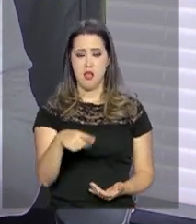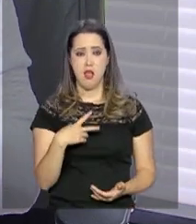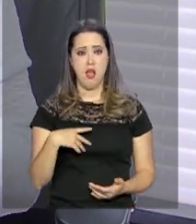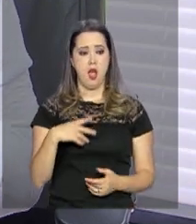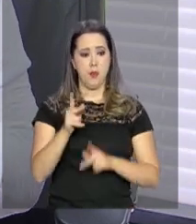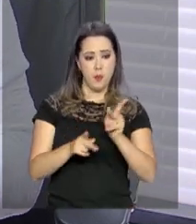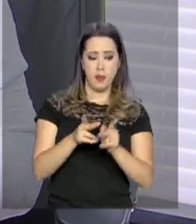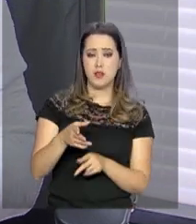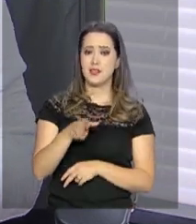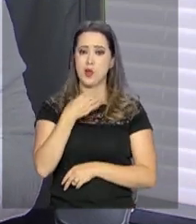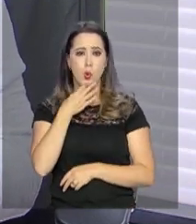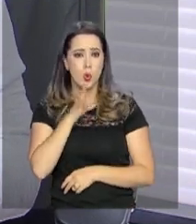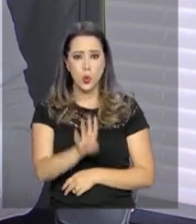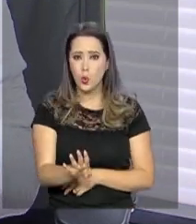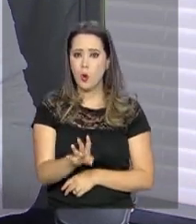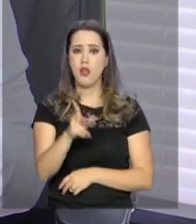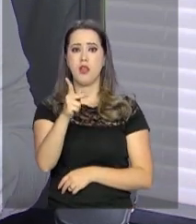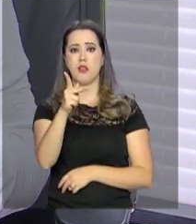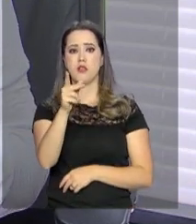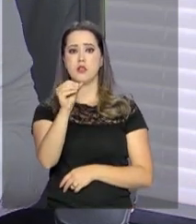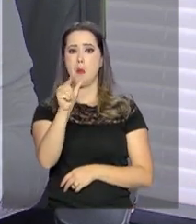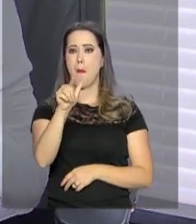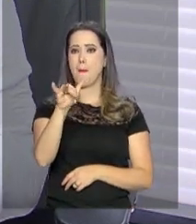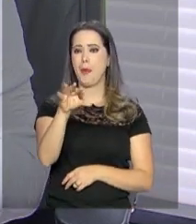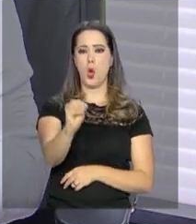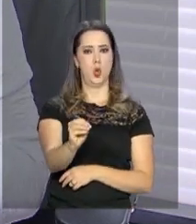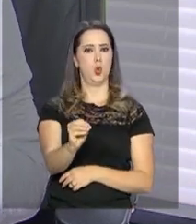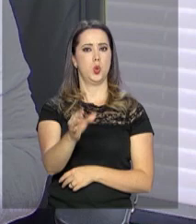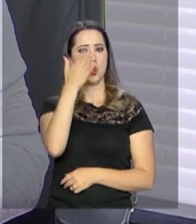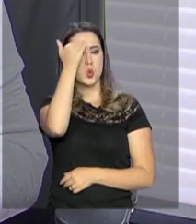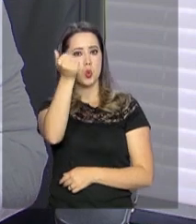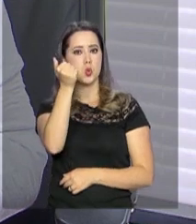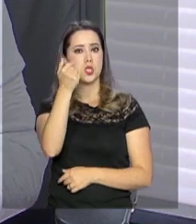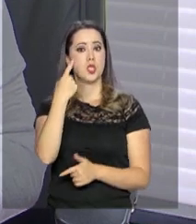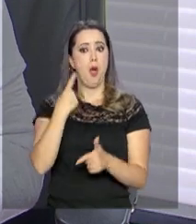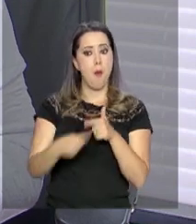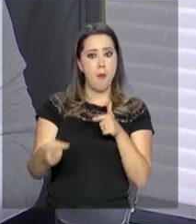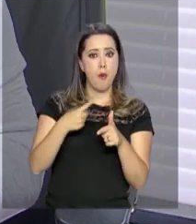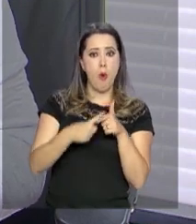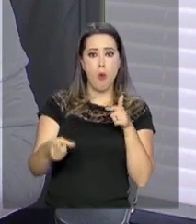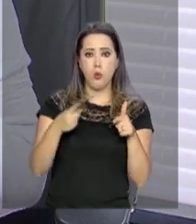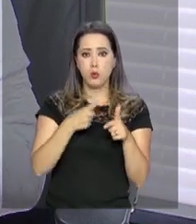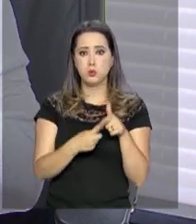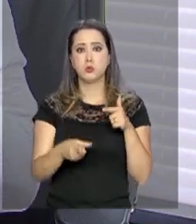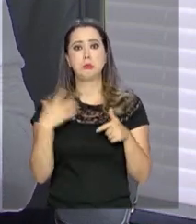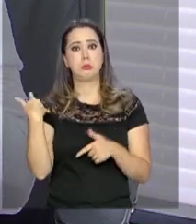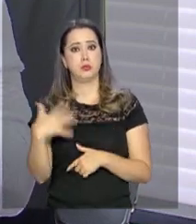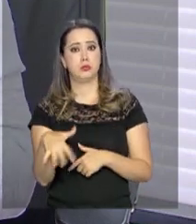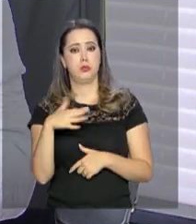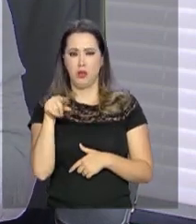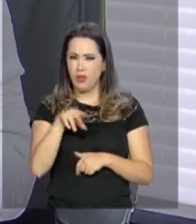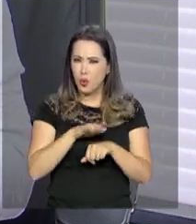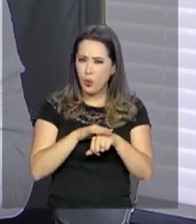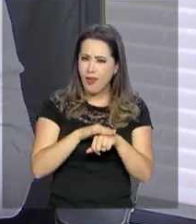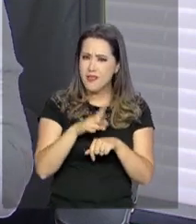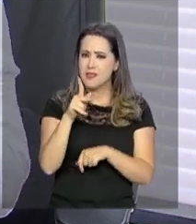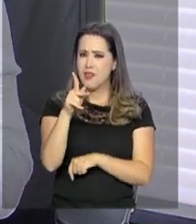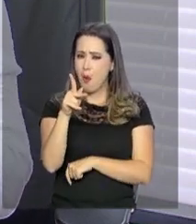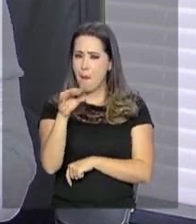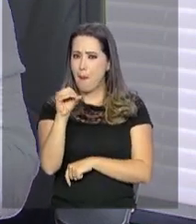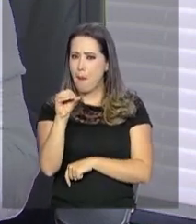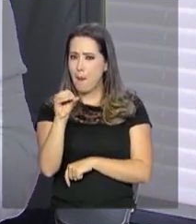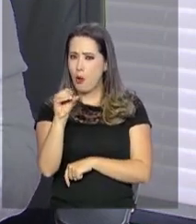viu um caso de pólio, vê nos livros, não sabe a gravidade dessa doença, né? A questão do sarampo, tem